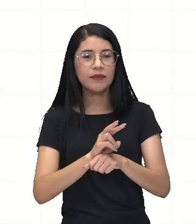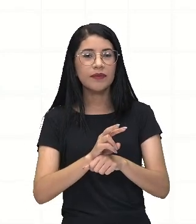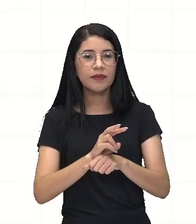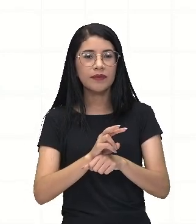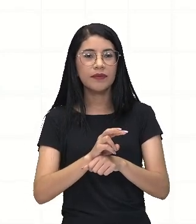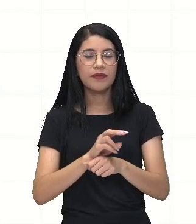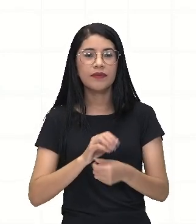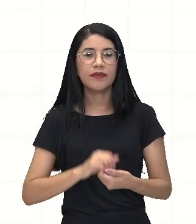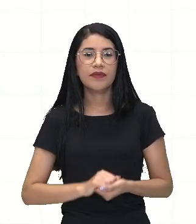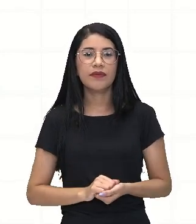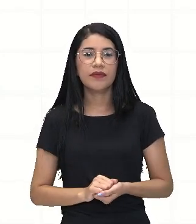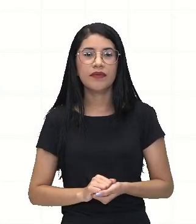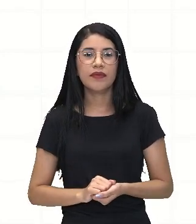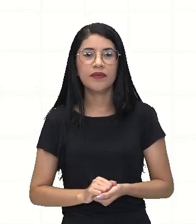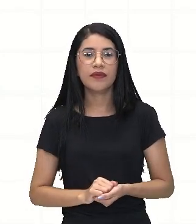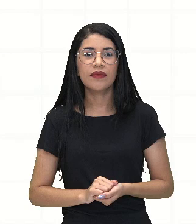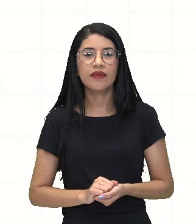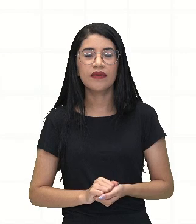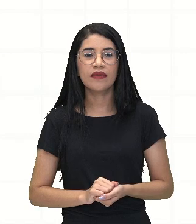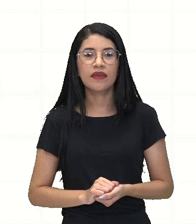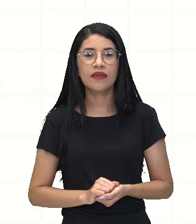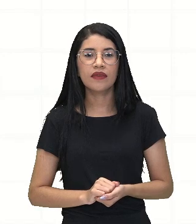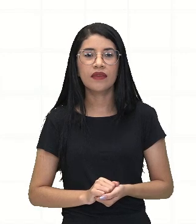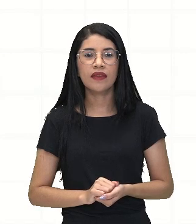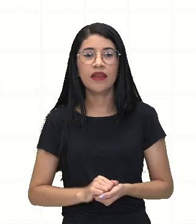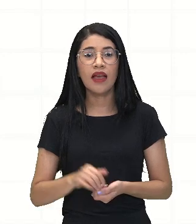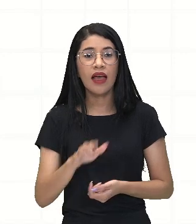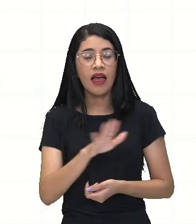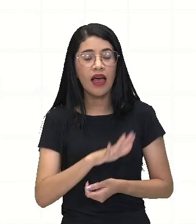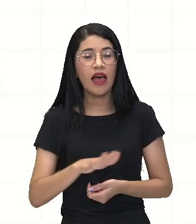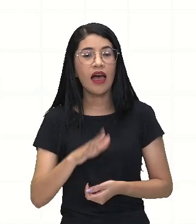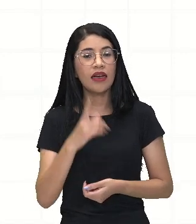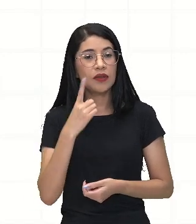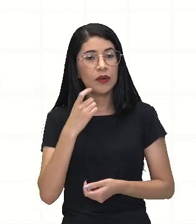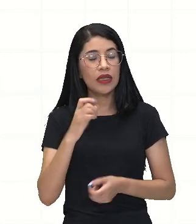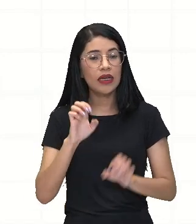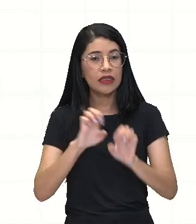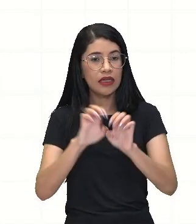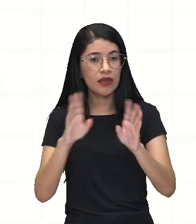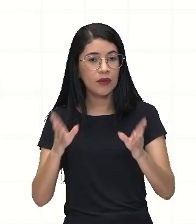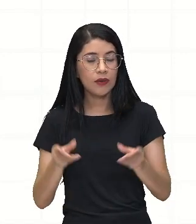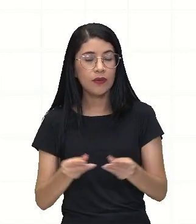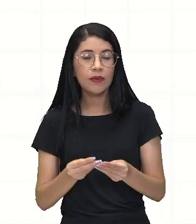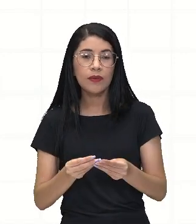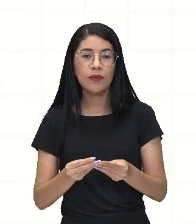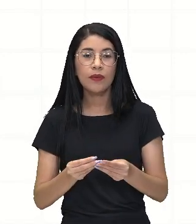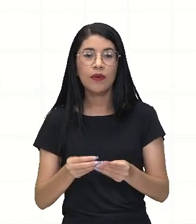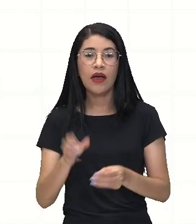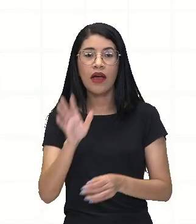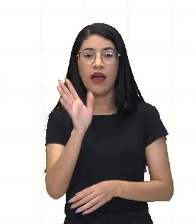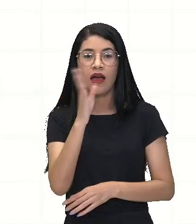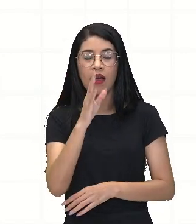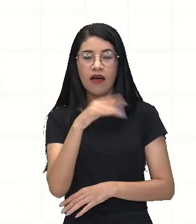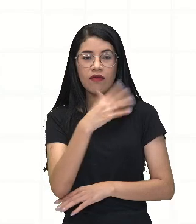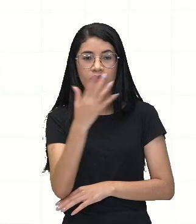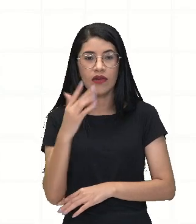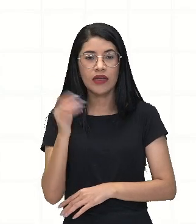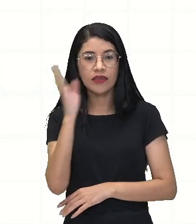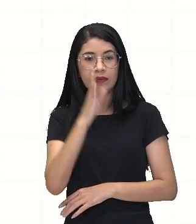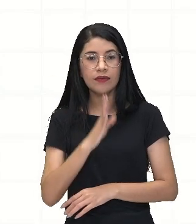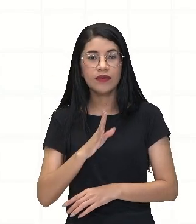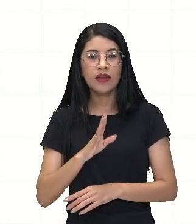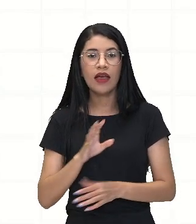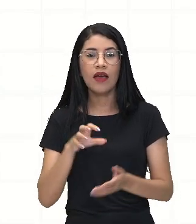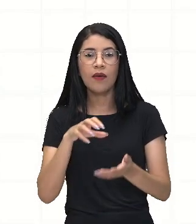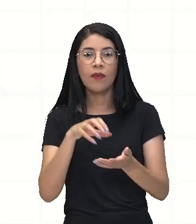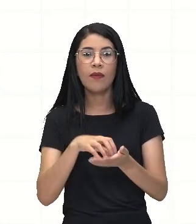ambiental, a área de relevante interesse ecológico, nós temos floresta nacional, reserva extrativista, reserva